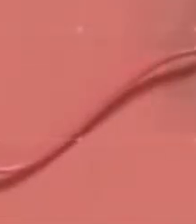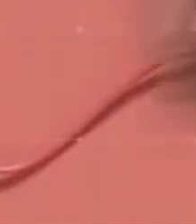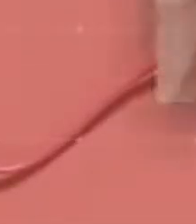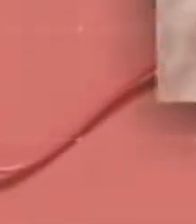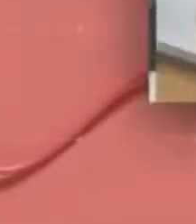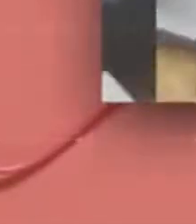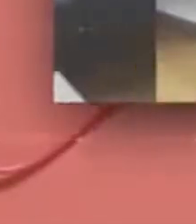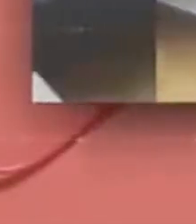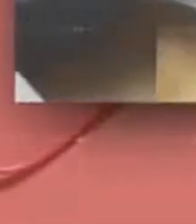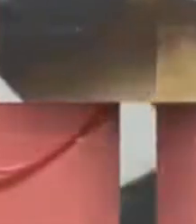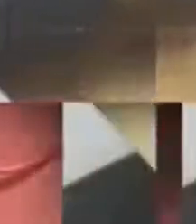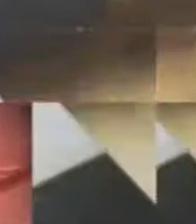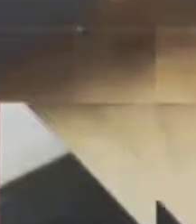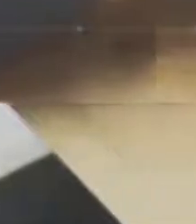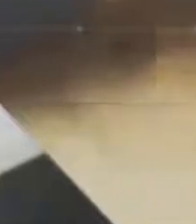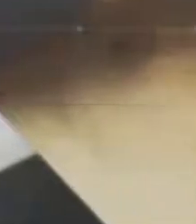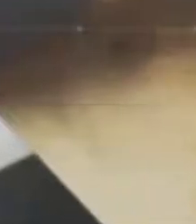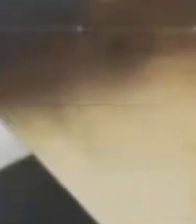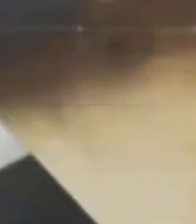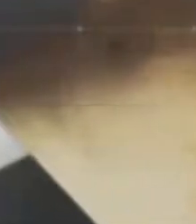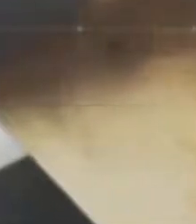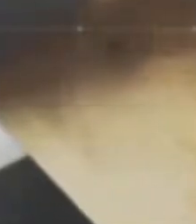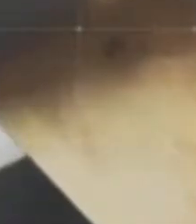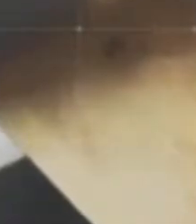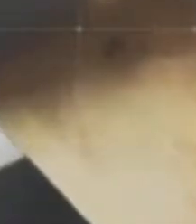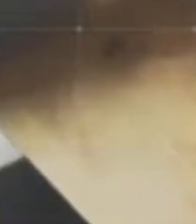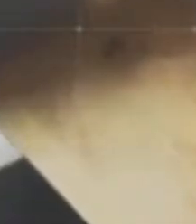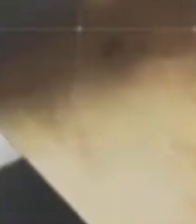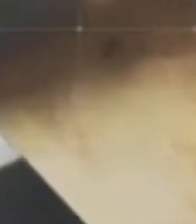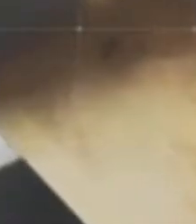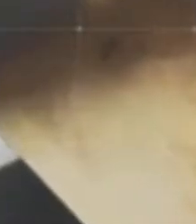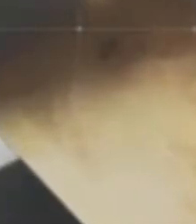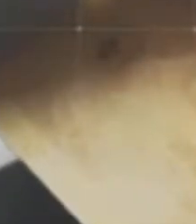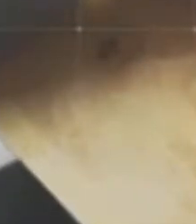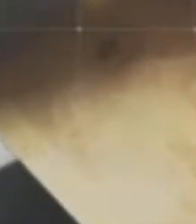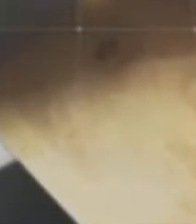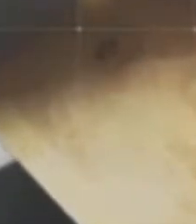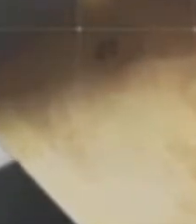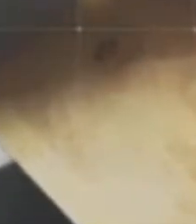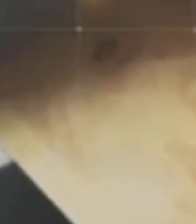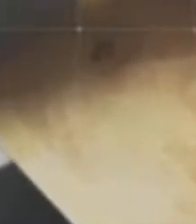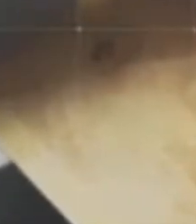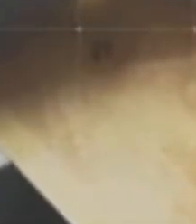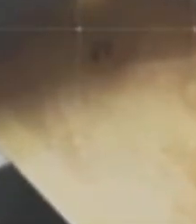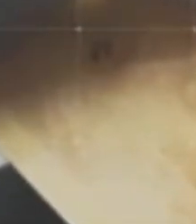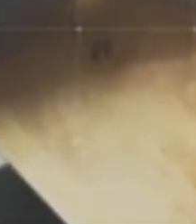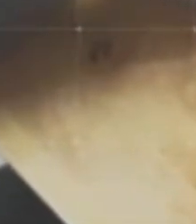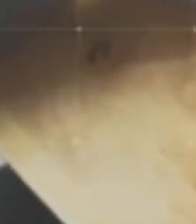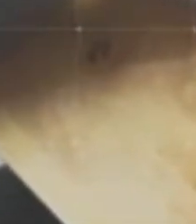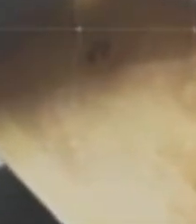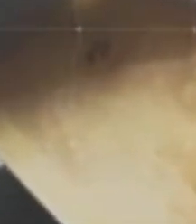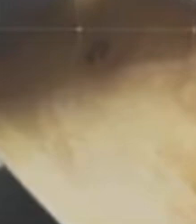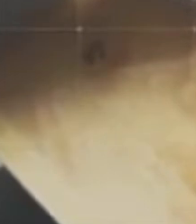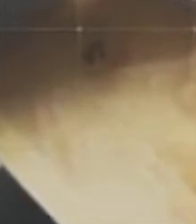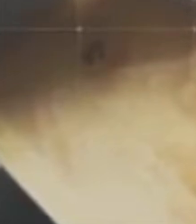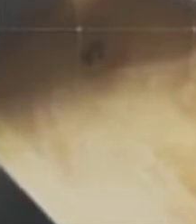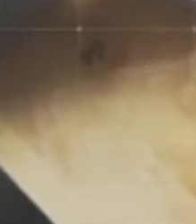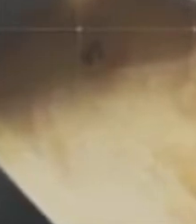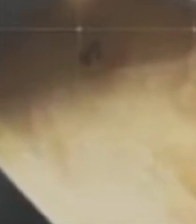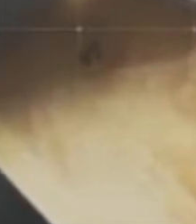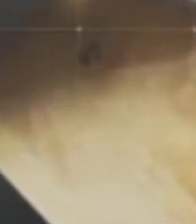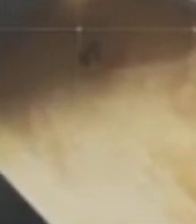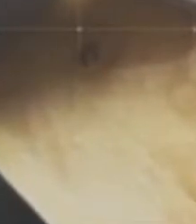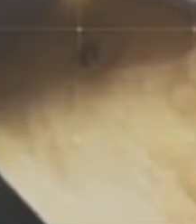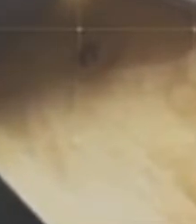com ou sem defeito. Se for um serviço, o prazo começa no dia da contratação. E os custos de